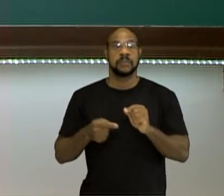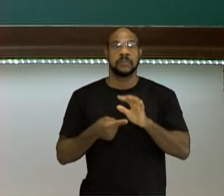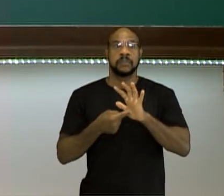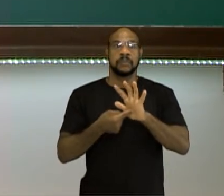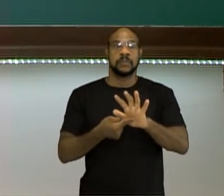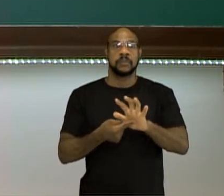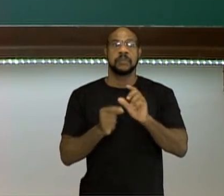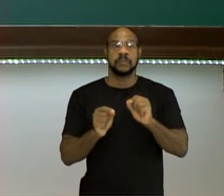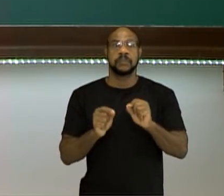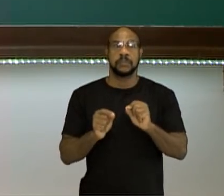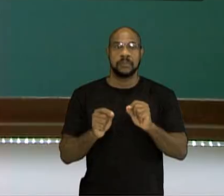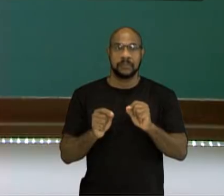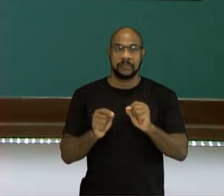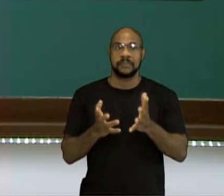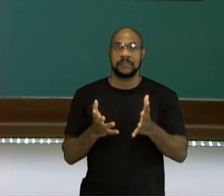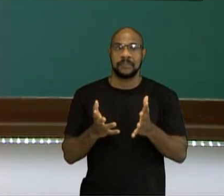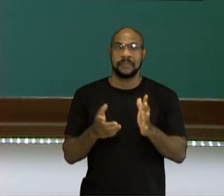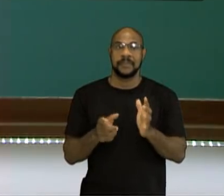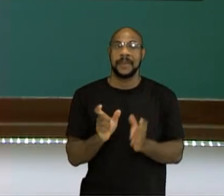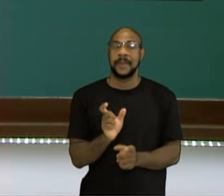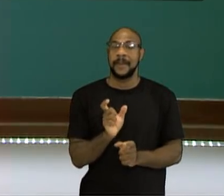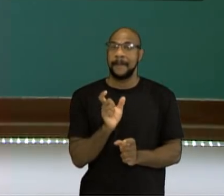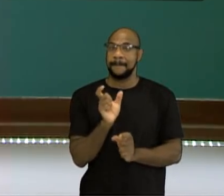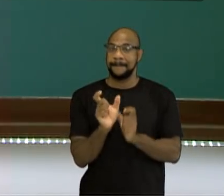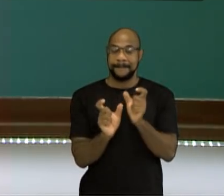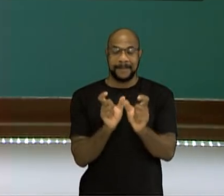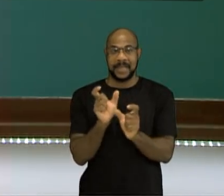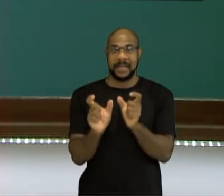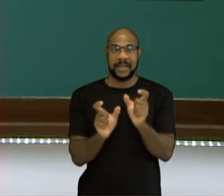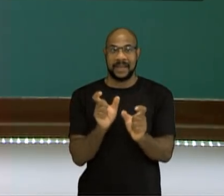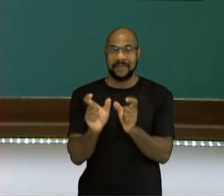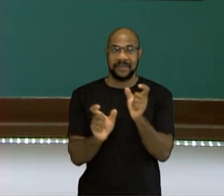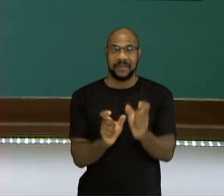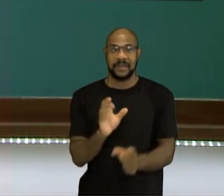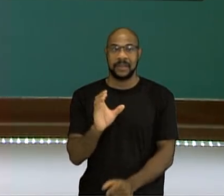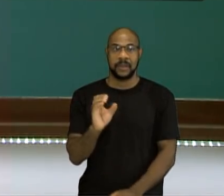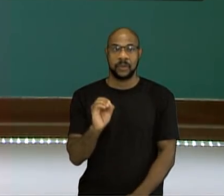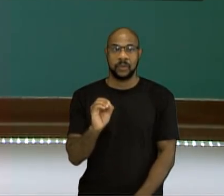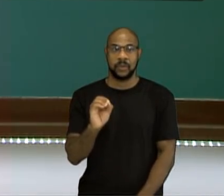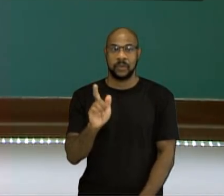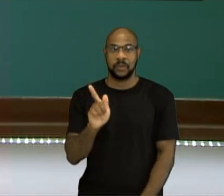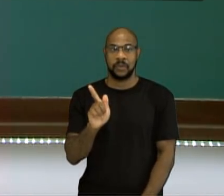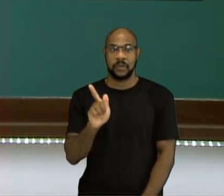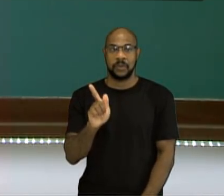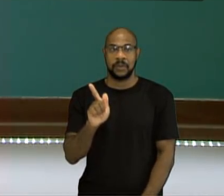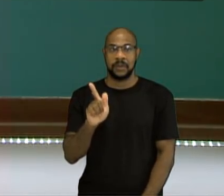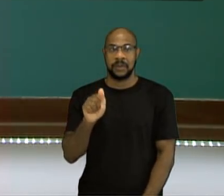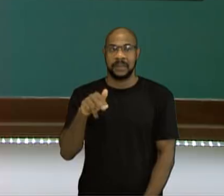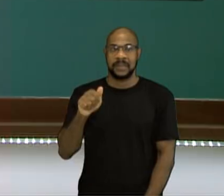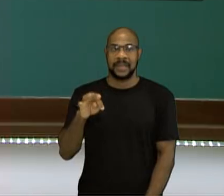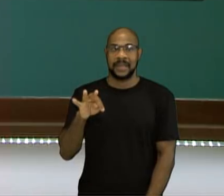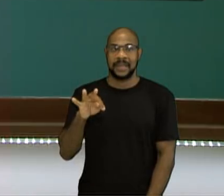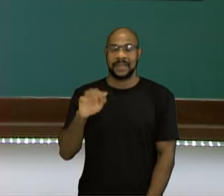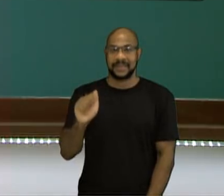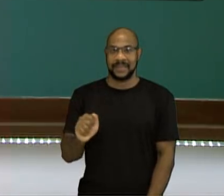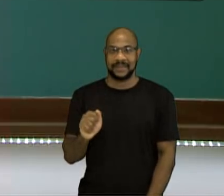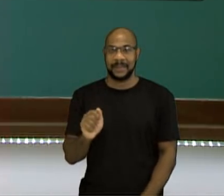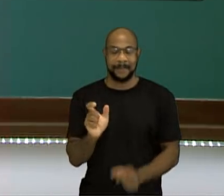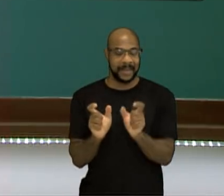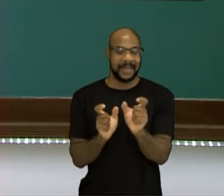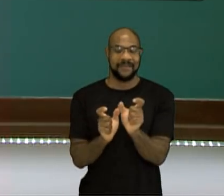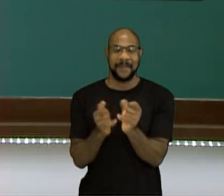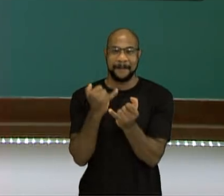palavras cognatas. O que são as palavras cognatas? Você lembra? Aquelas palavras que são muito parecidas com o